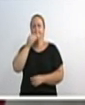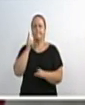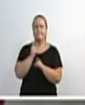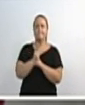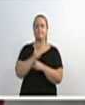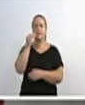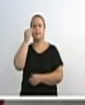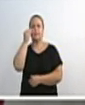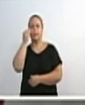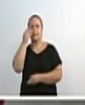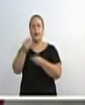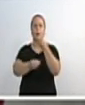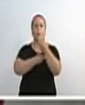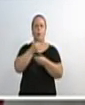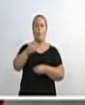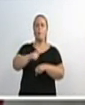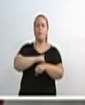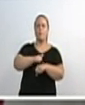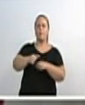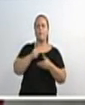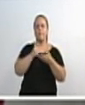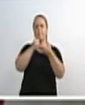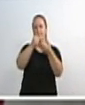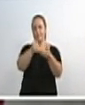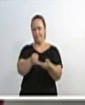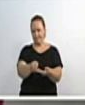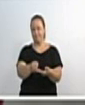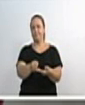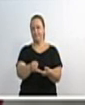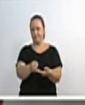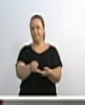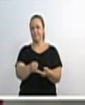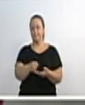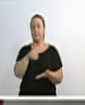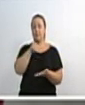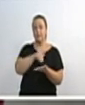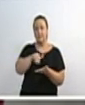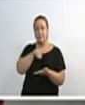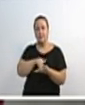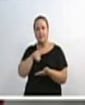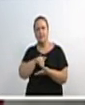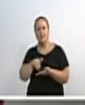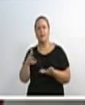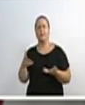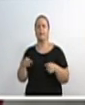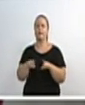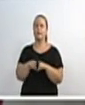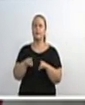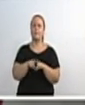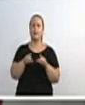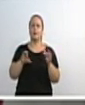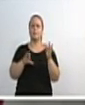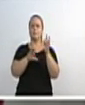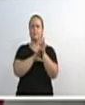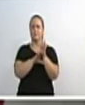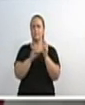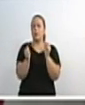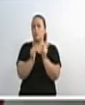e formas de apoiar, seja através das secretarias, da própria Fundação Cultural, de